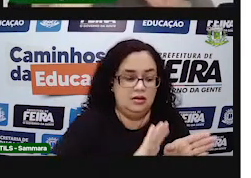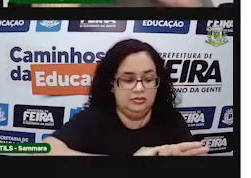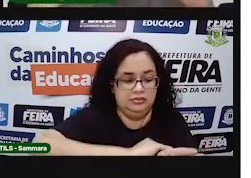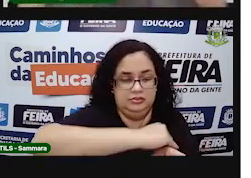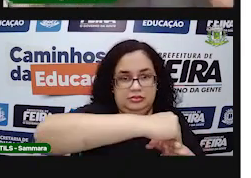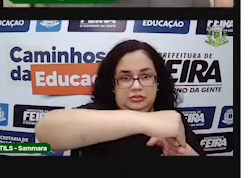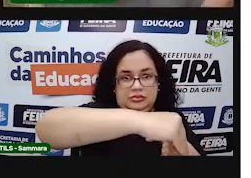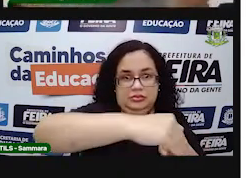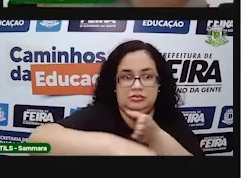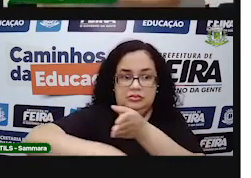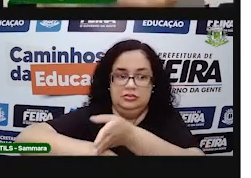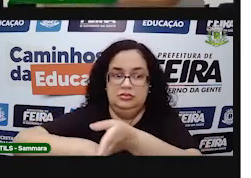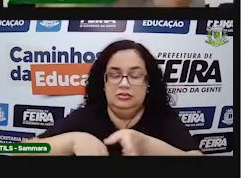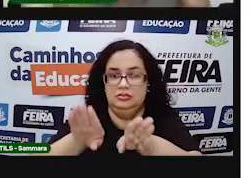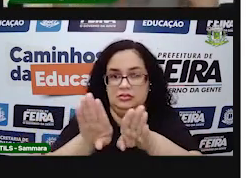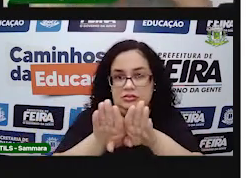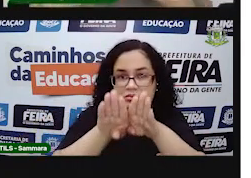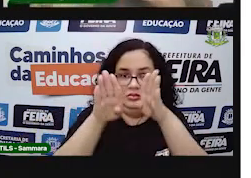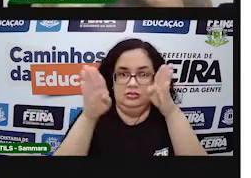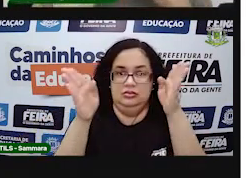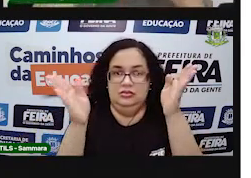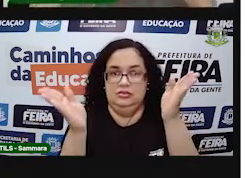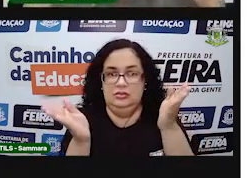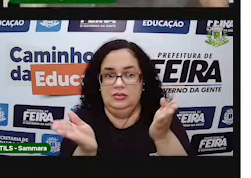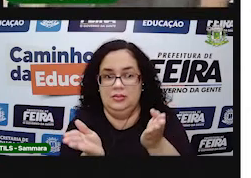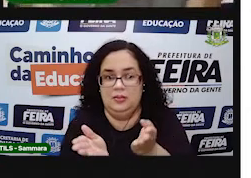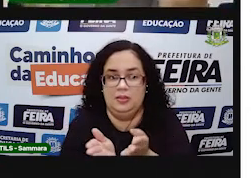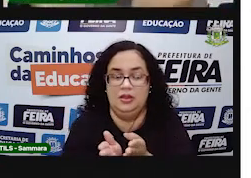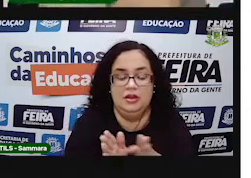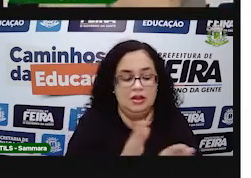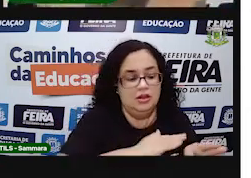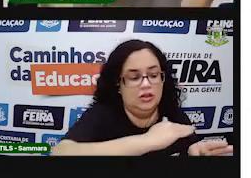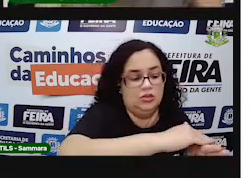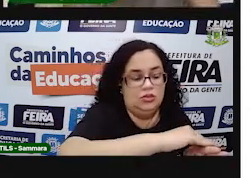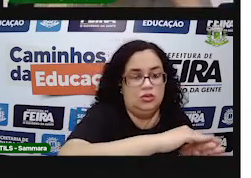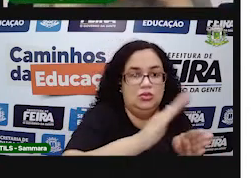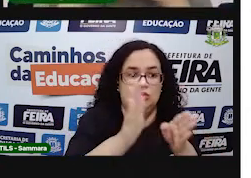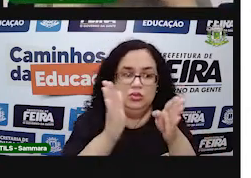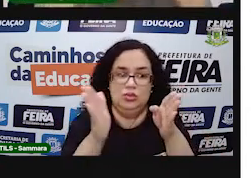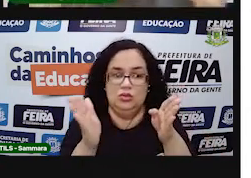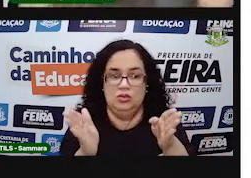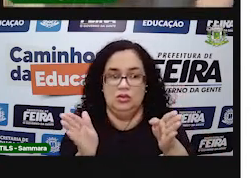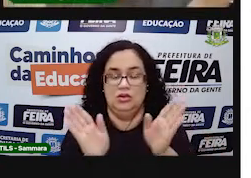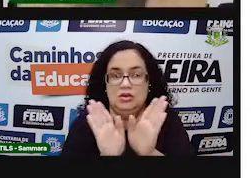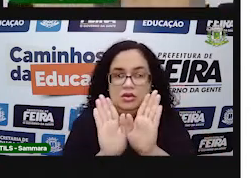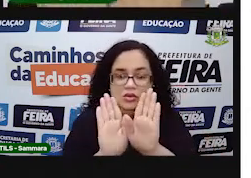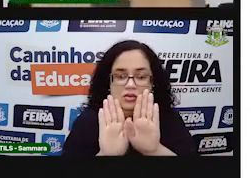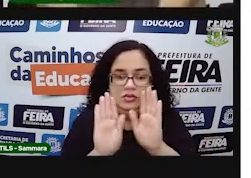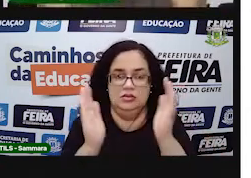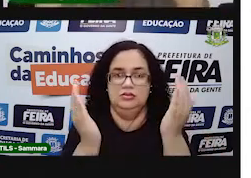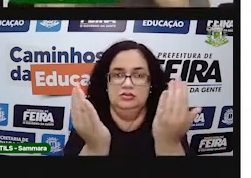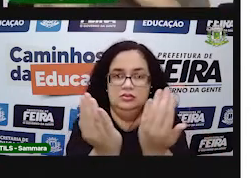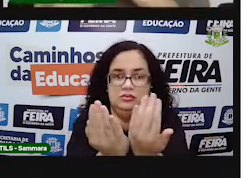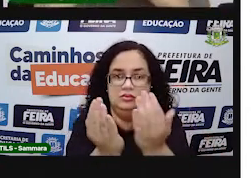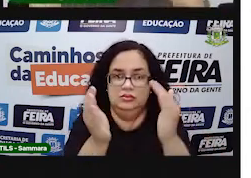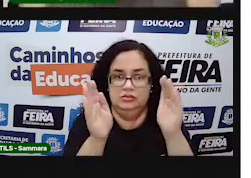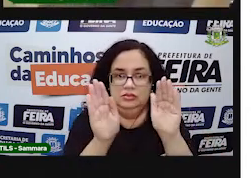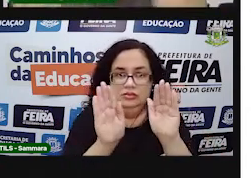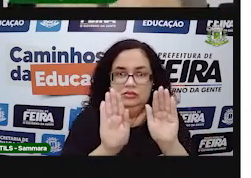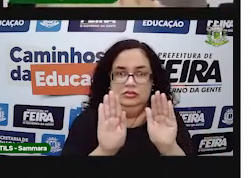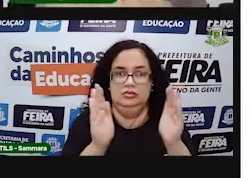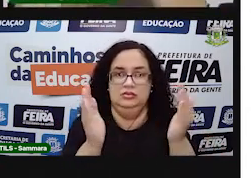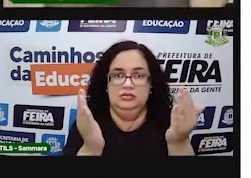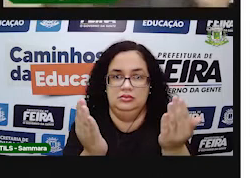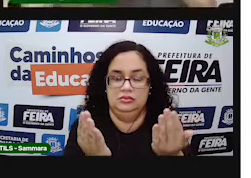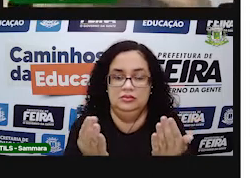essa parede dele que envolve, ó, essa parte lateral dele é uma parte